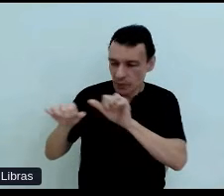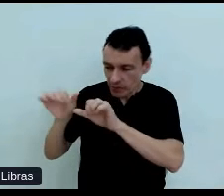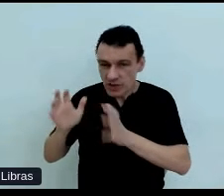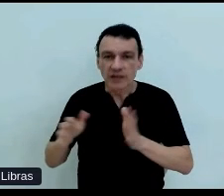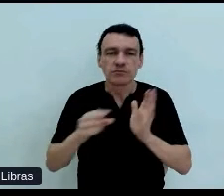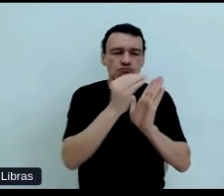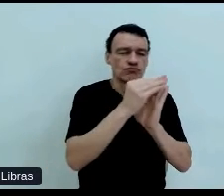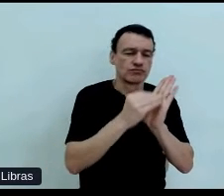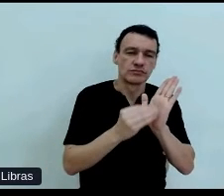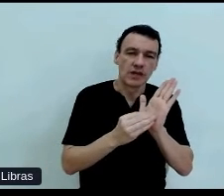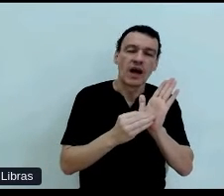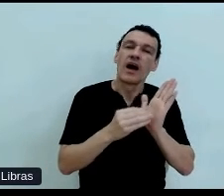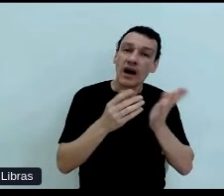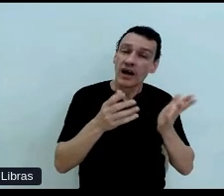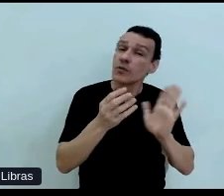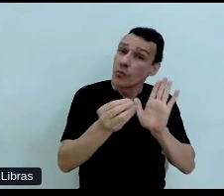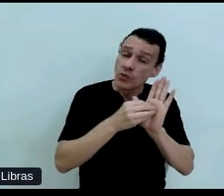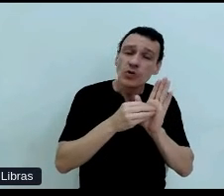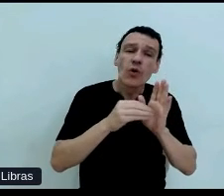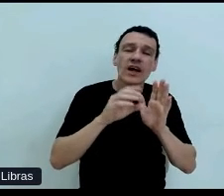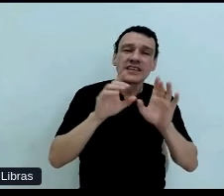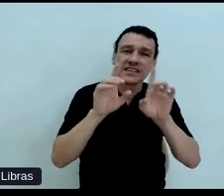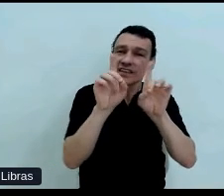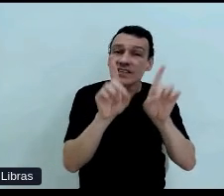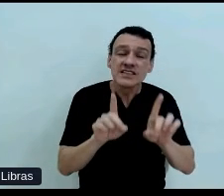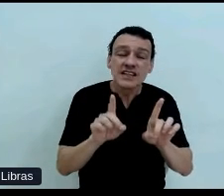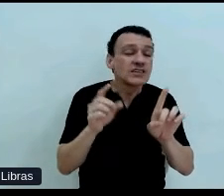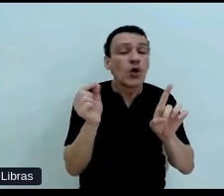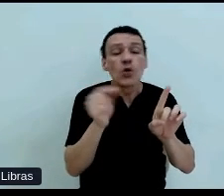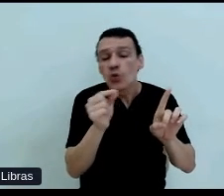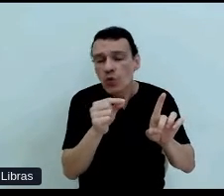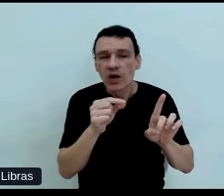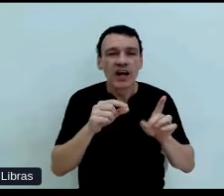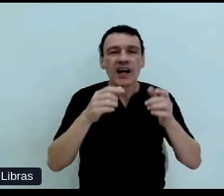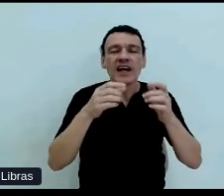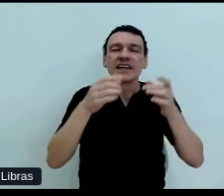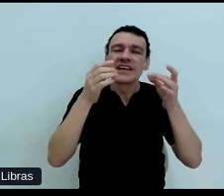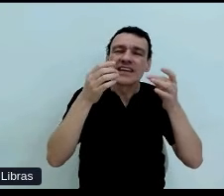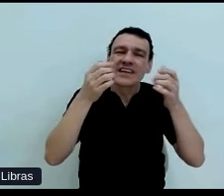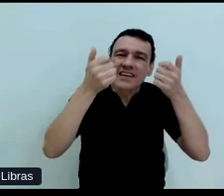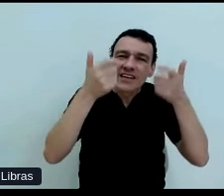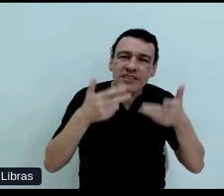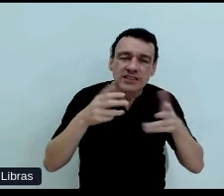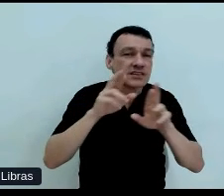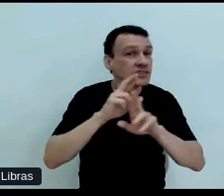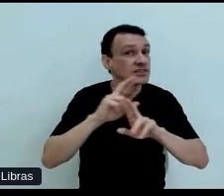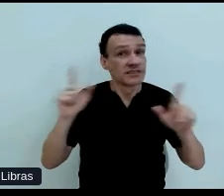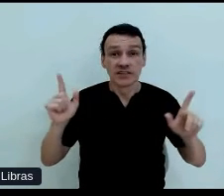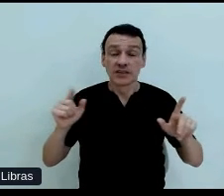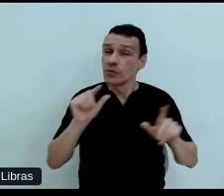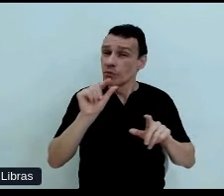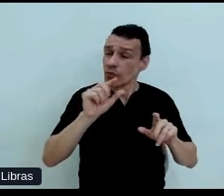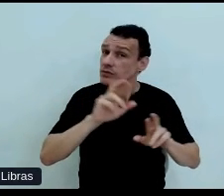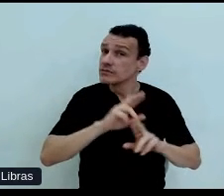um instrumento para internalizar as mudanças que nós tivemos na convenção,